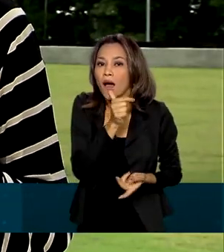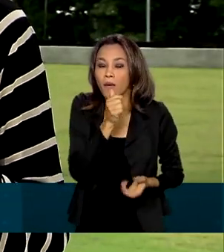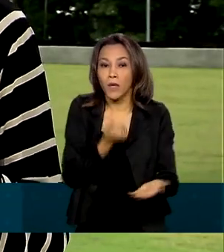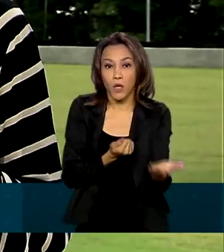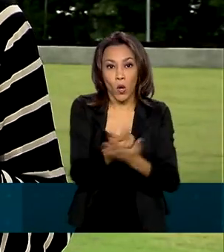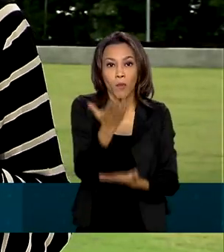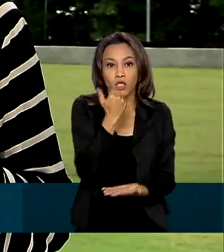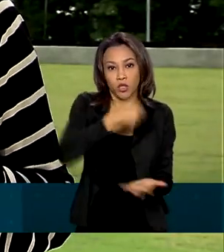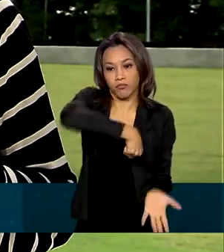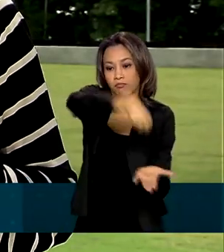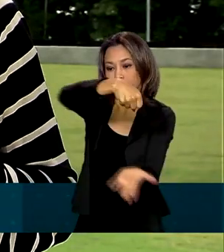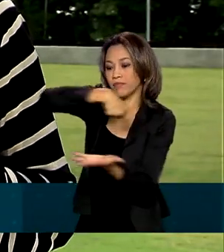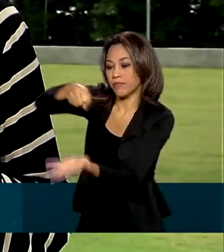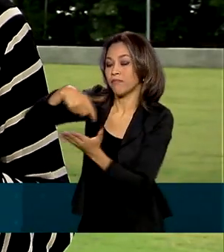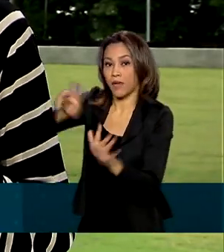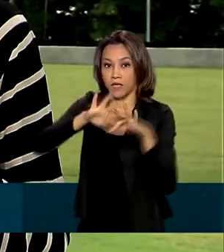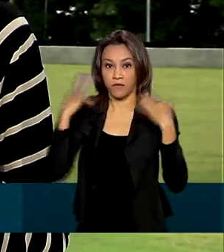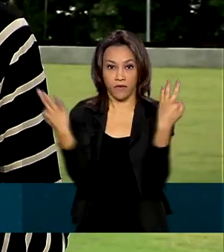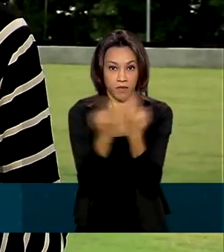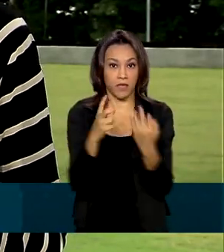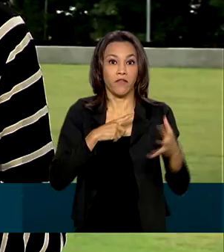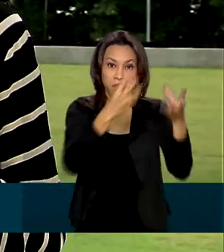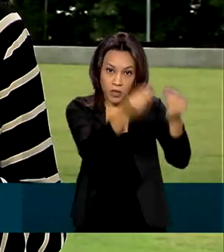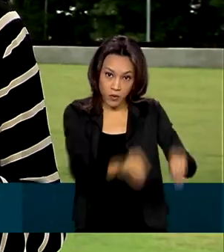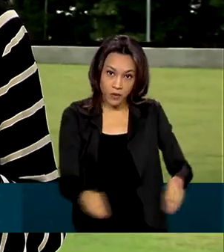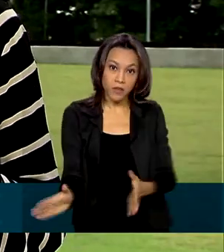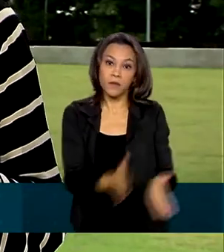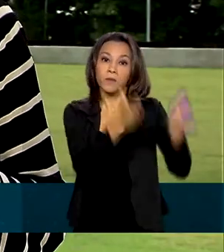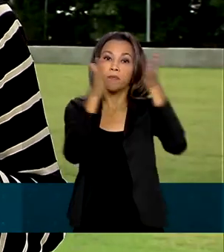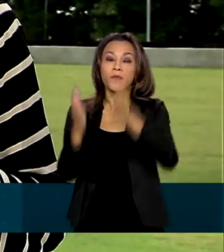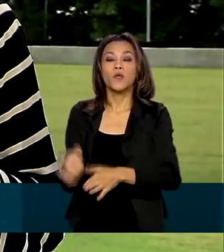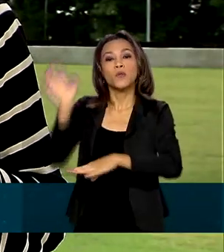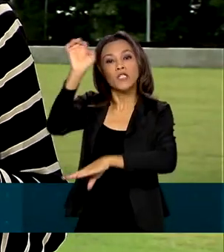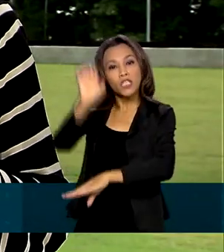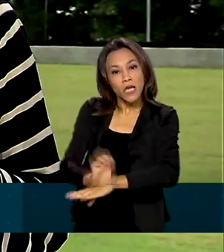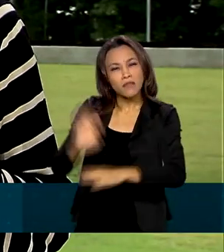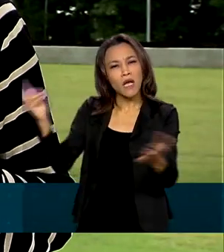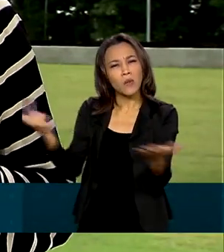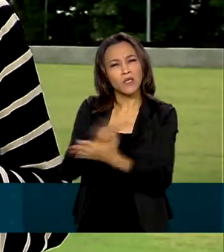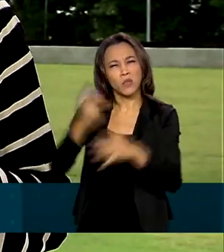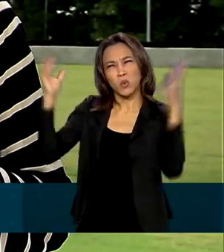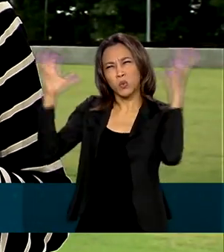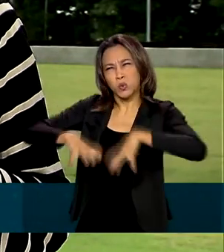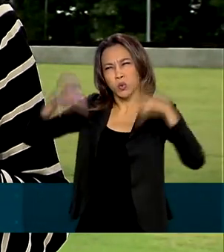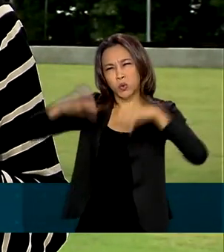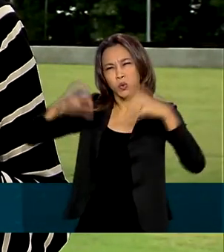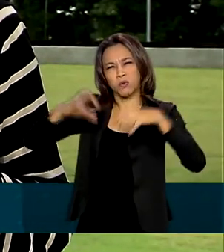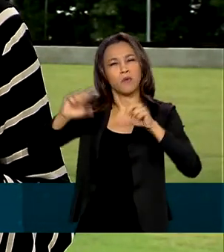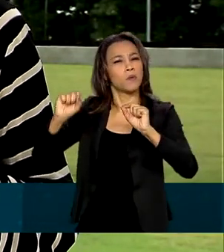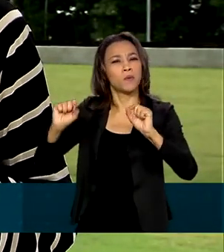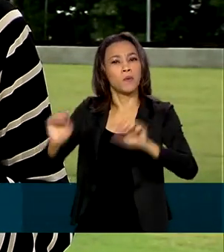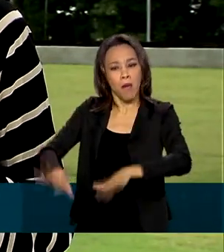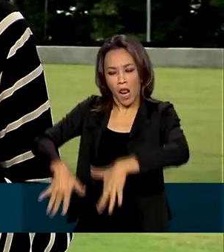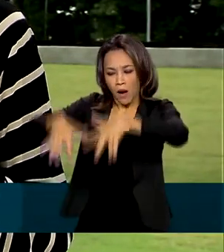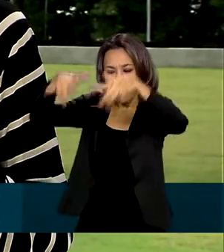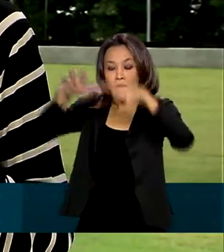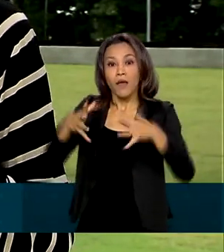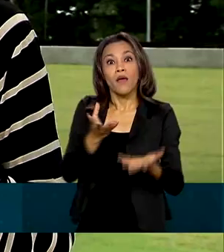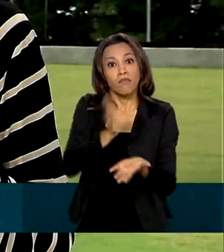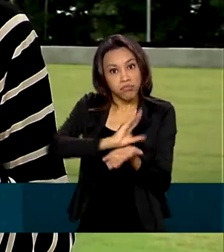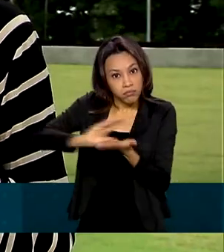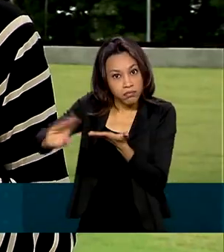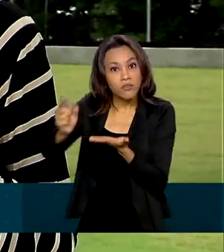para as famílias atingidas. Já os estados atingidos pelas fortes chuvas receberam recursos para a